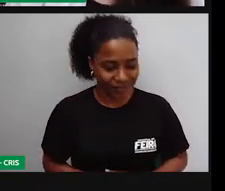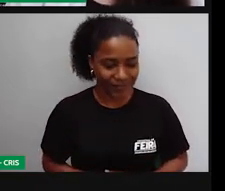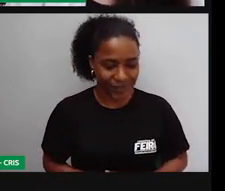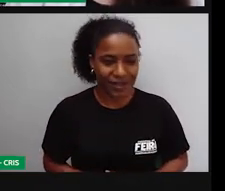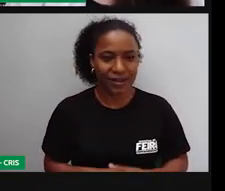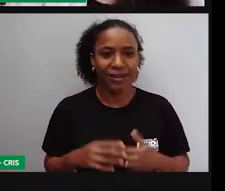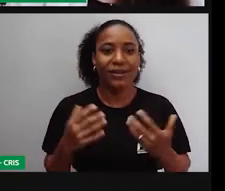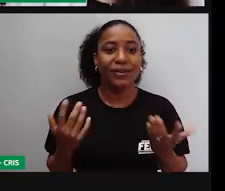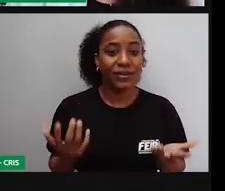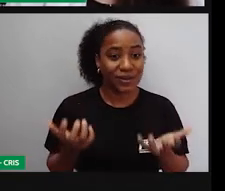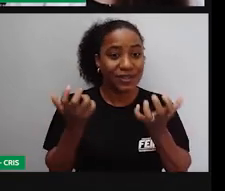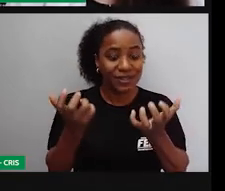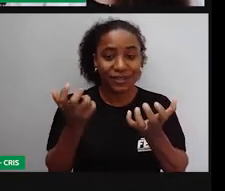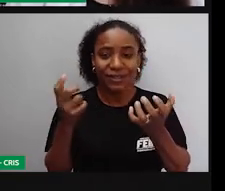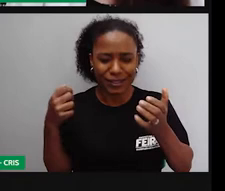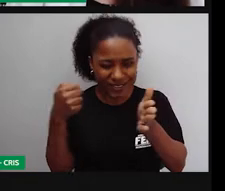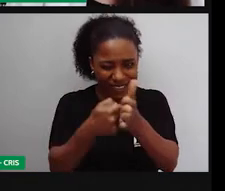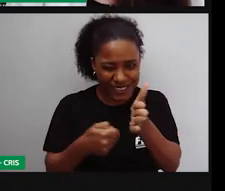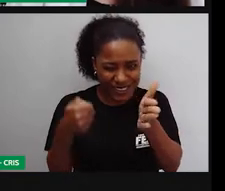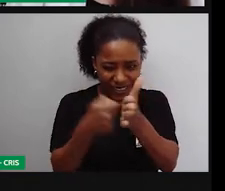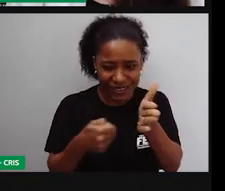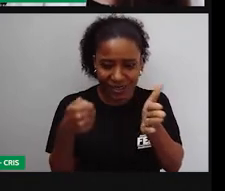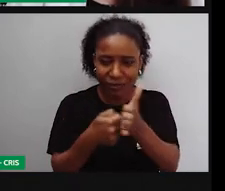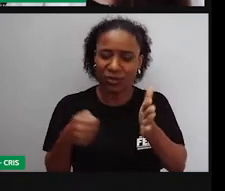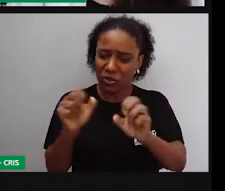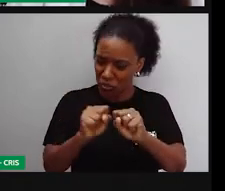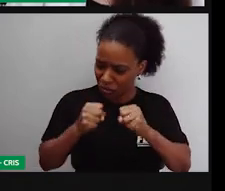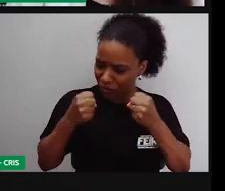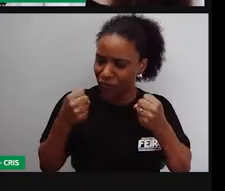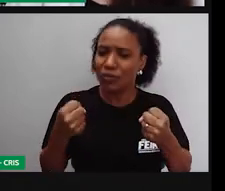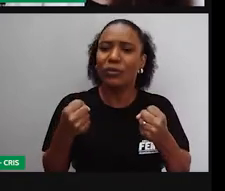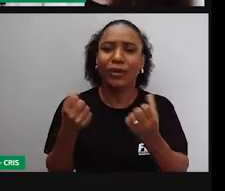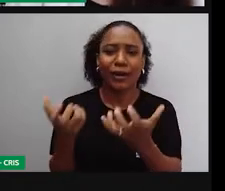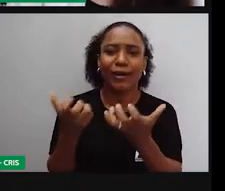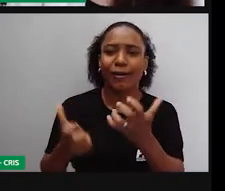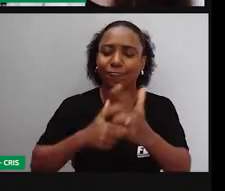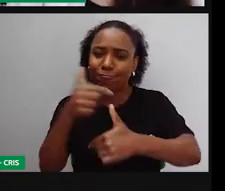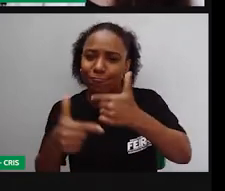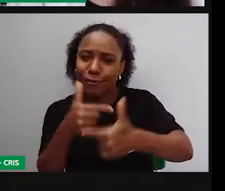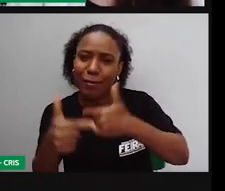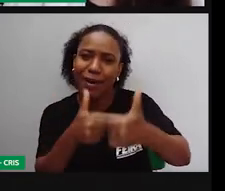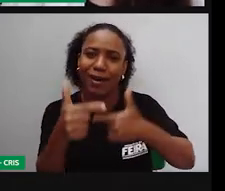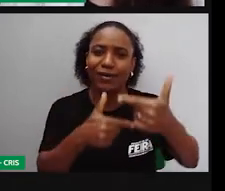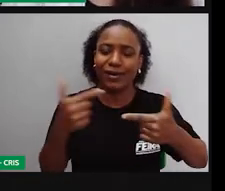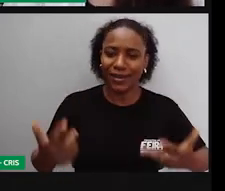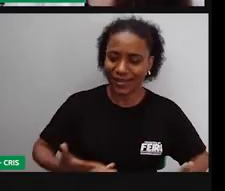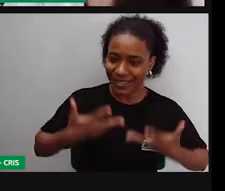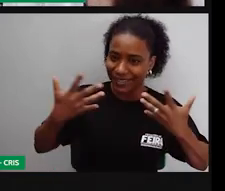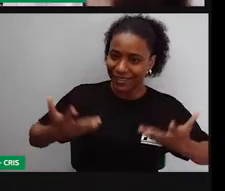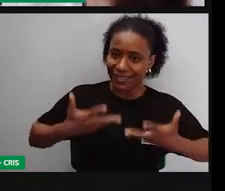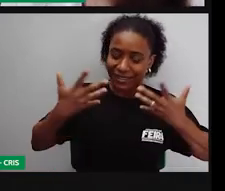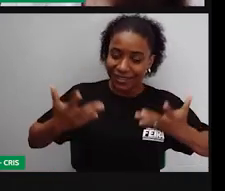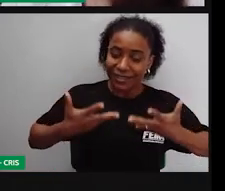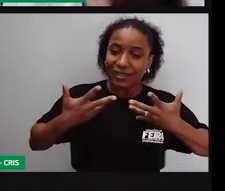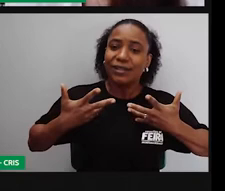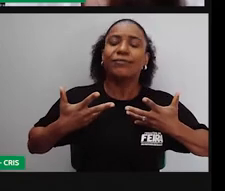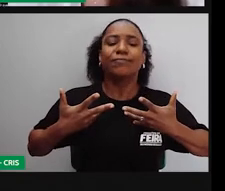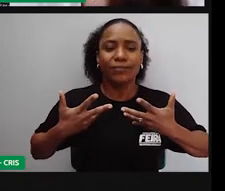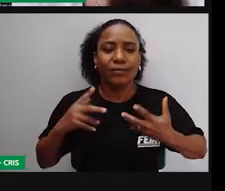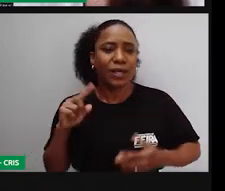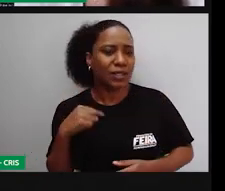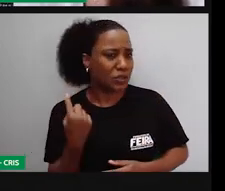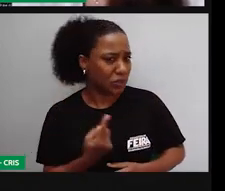Vencemos obstáculos todos os dias em busca de pão e de alguma alegria. Não podemos ser